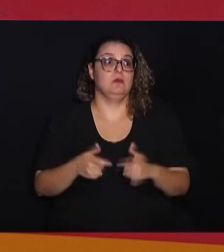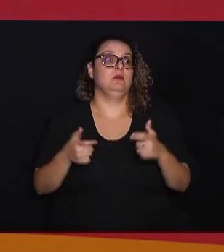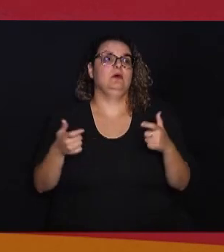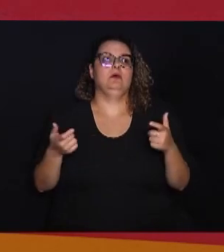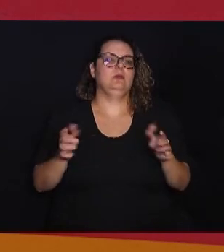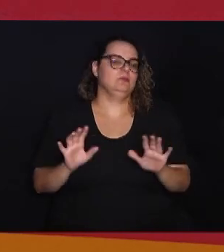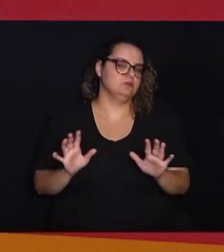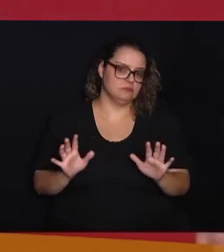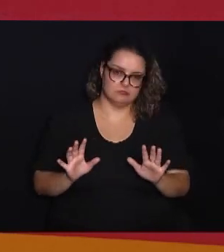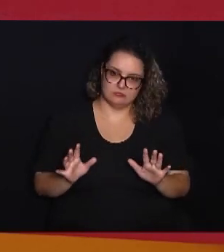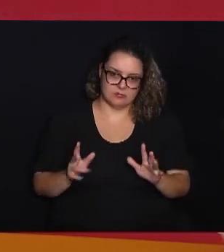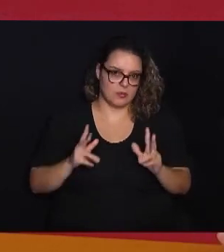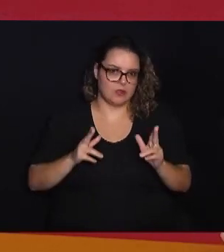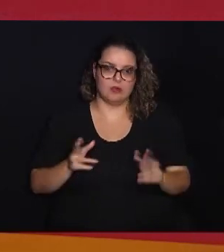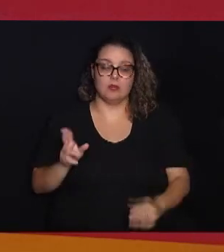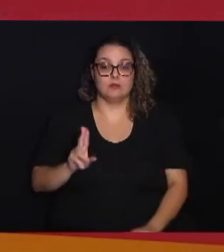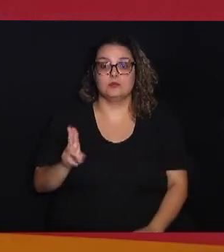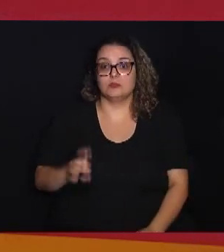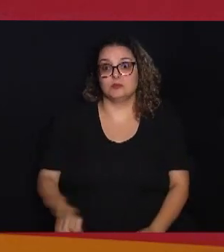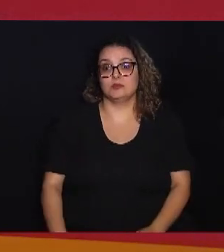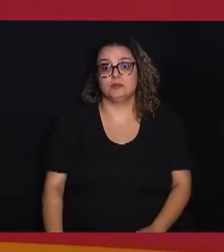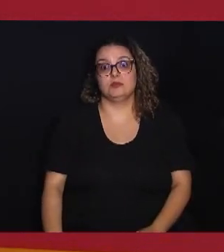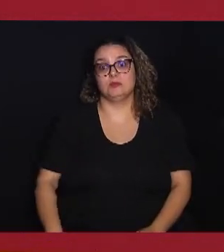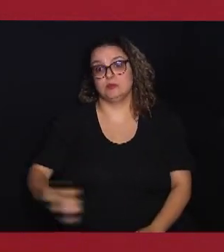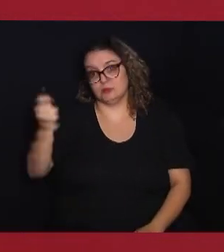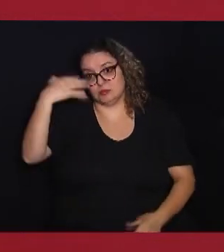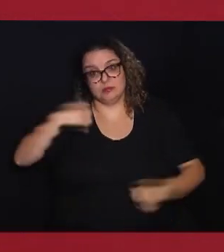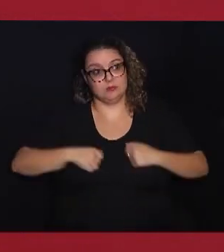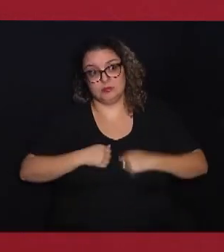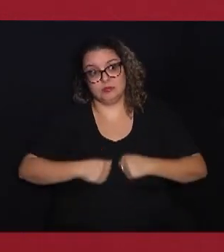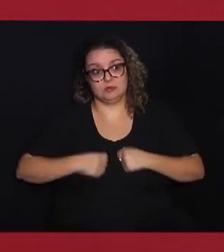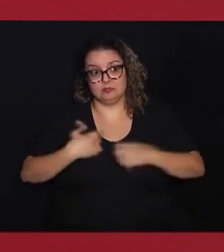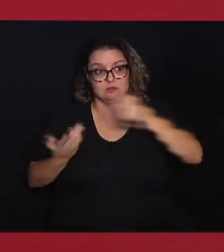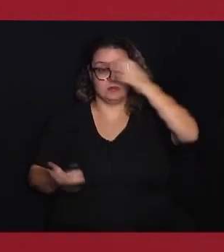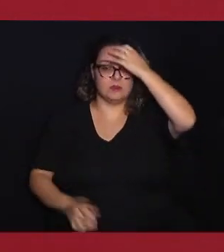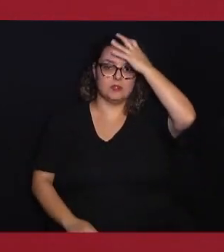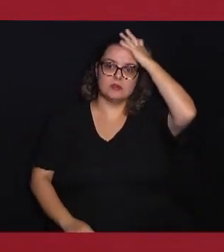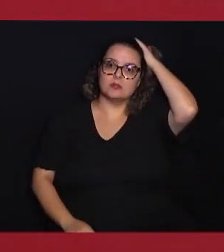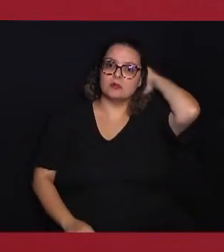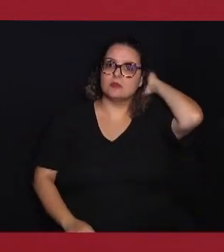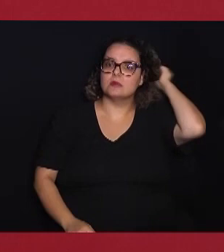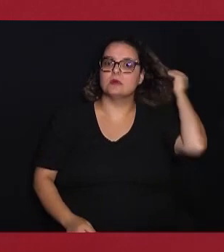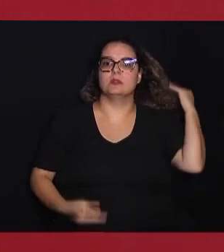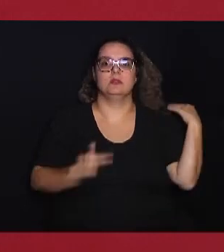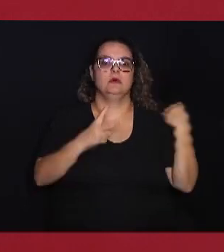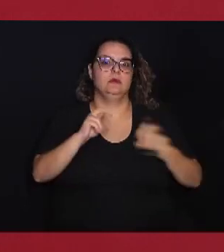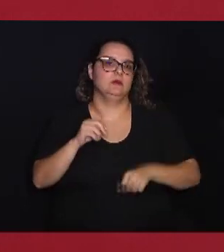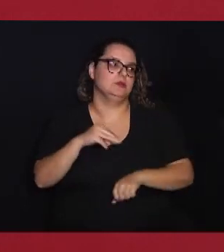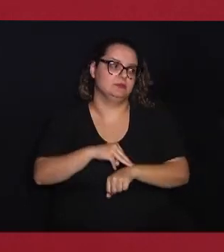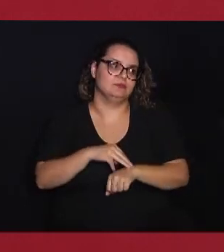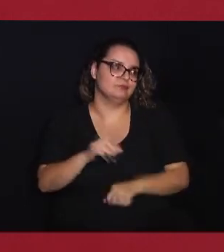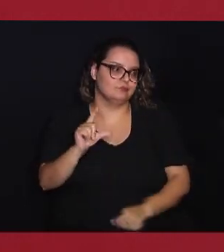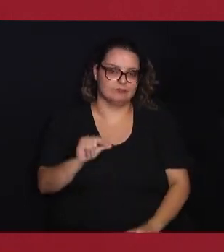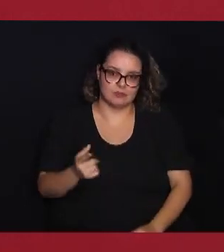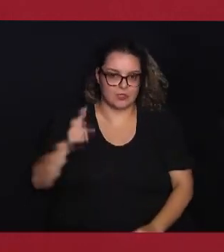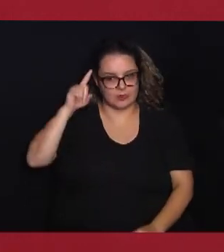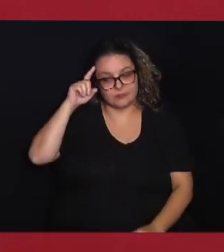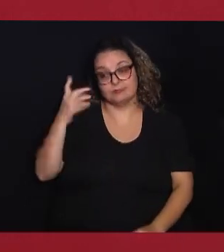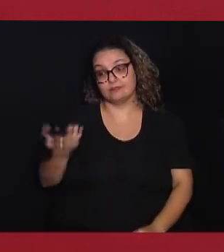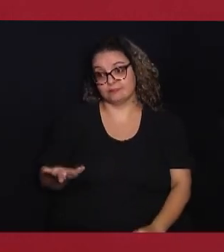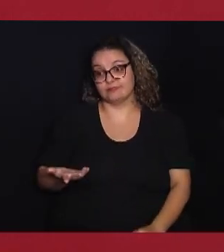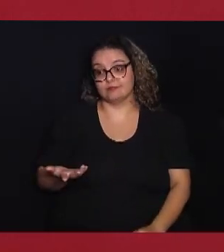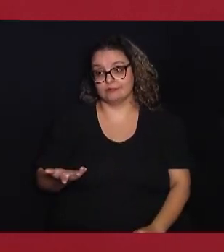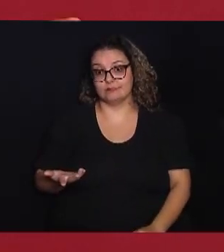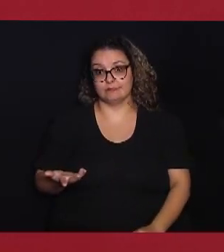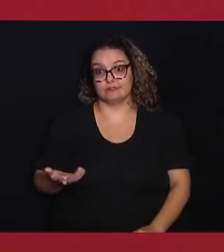vai ser tão expressiva assim quanto você usar o chuveiro, sei lá, digamos, 20 minutos a menos no